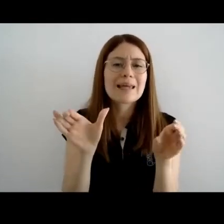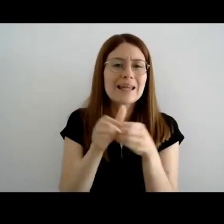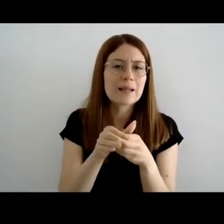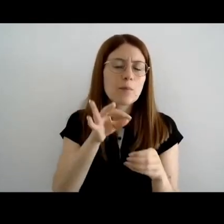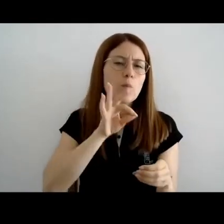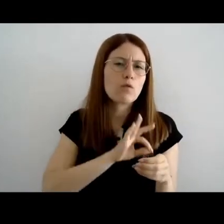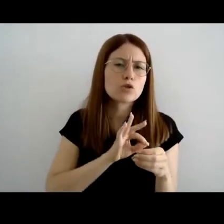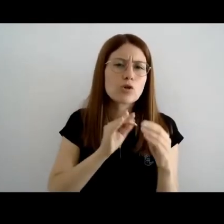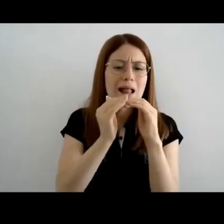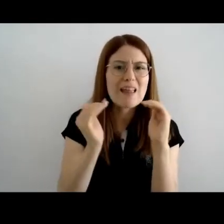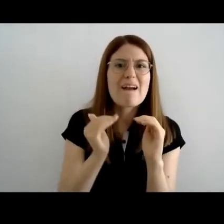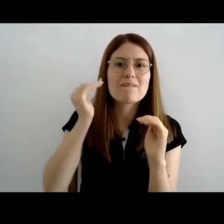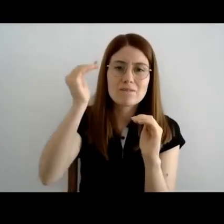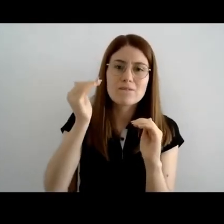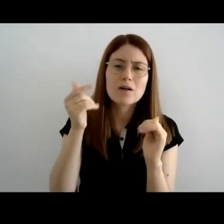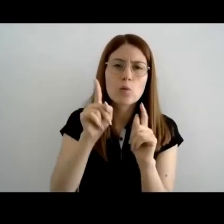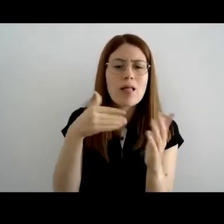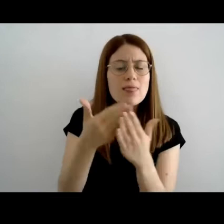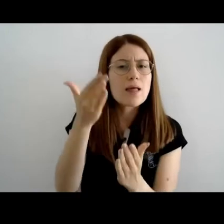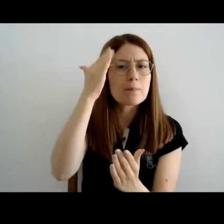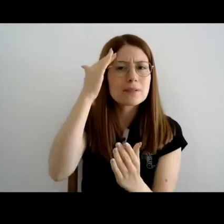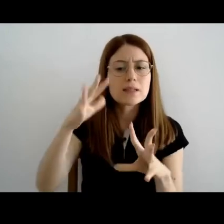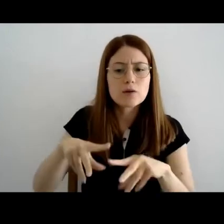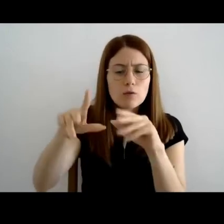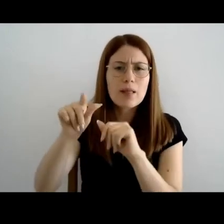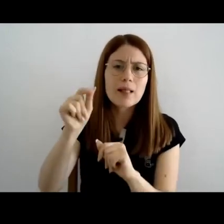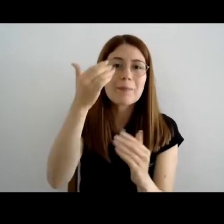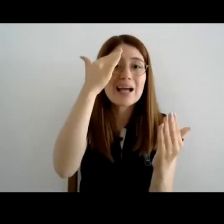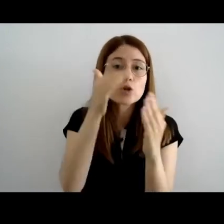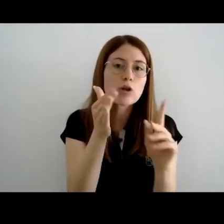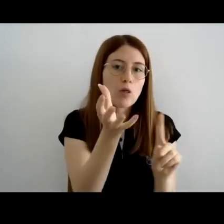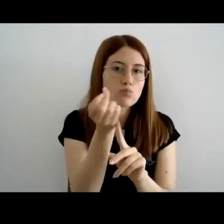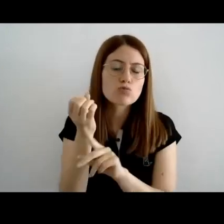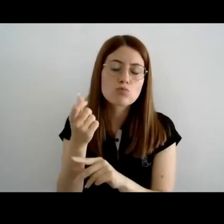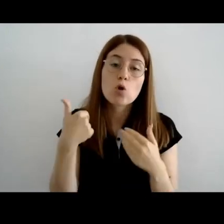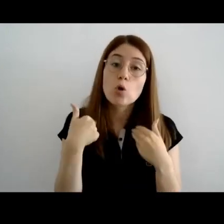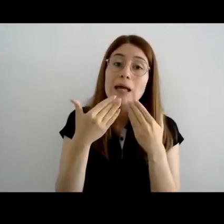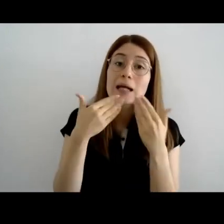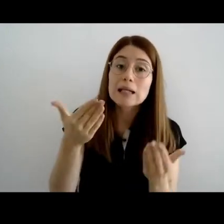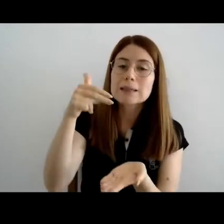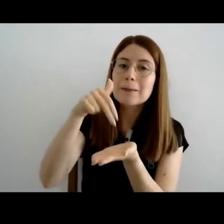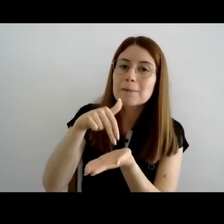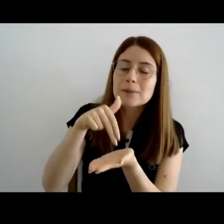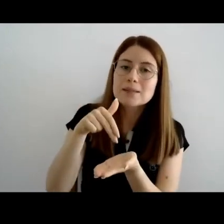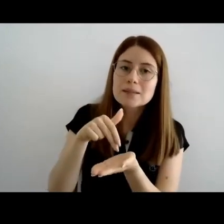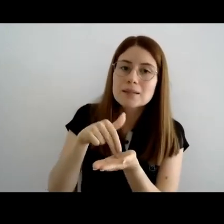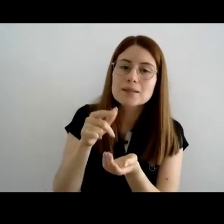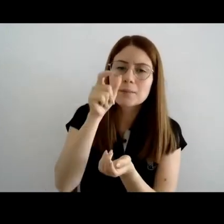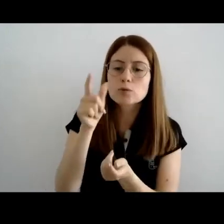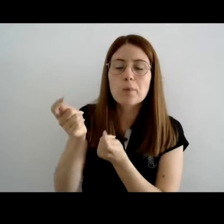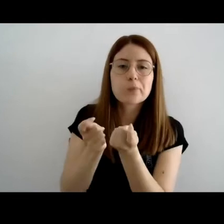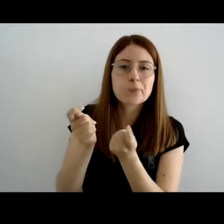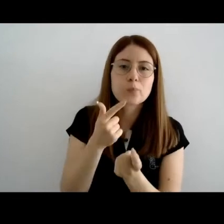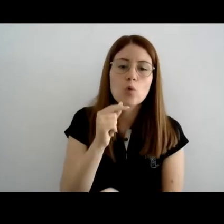alto rendimento, capacitar para o desenvolvimento e para os resultados. Agradeço a presença ao moderador, ao João